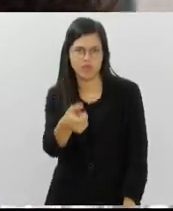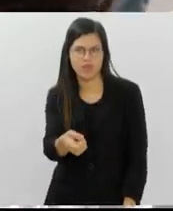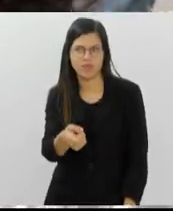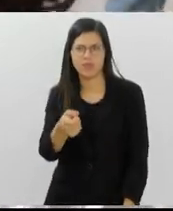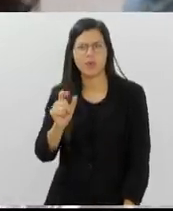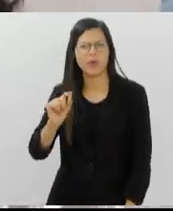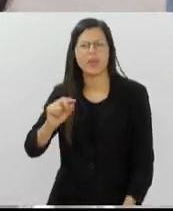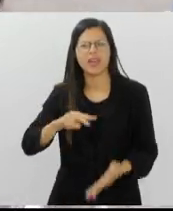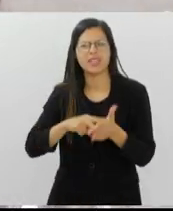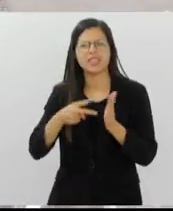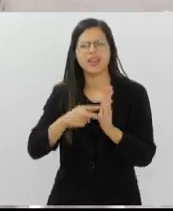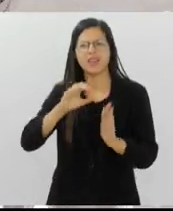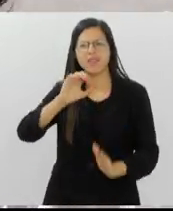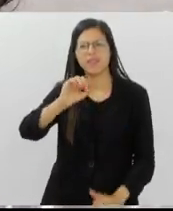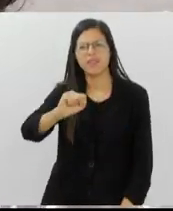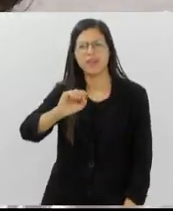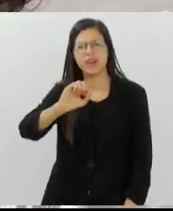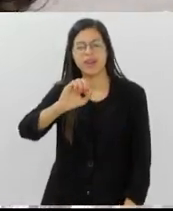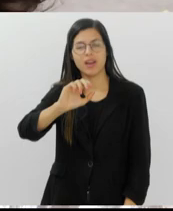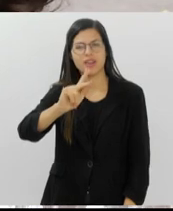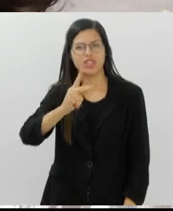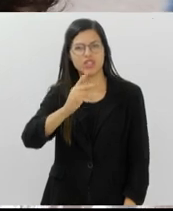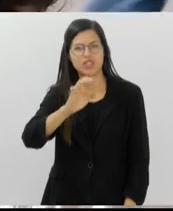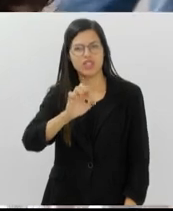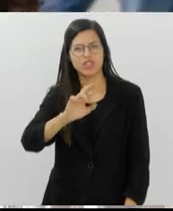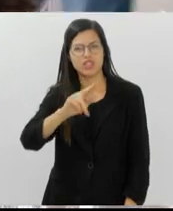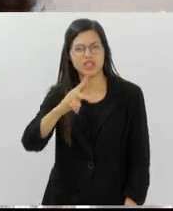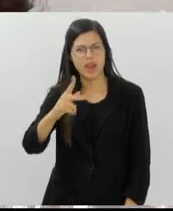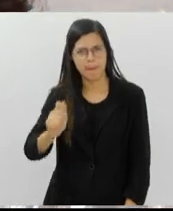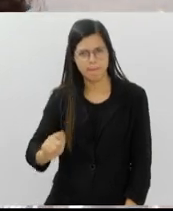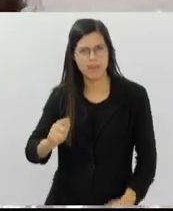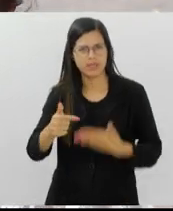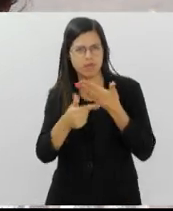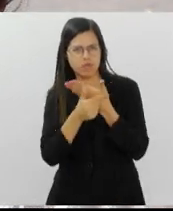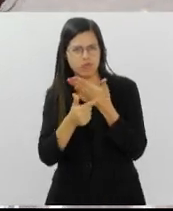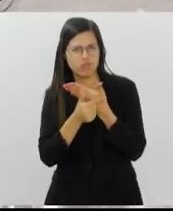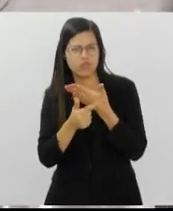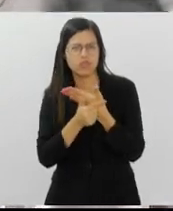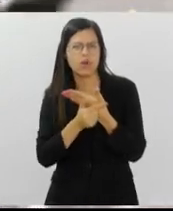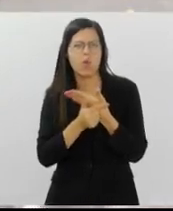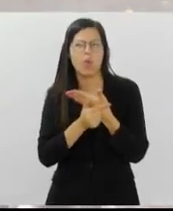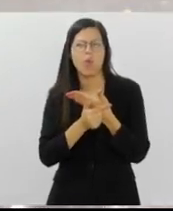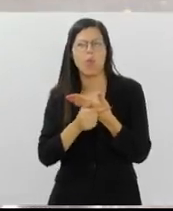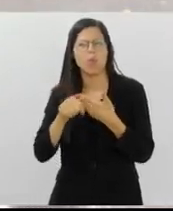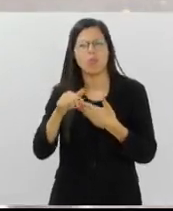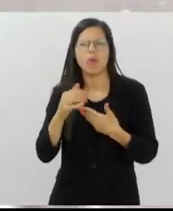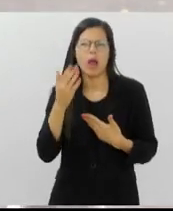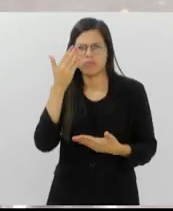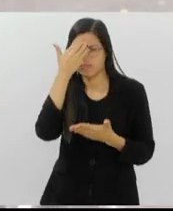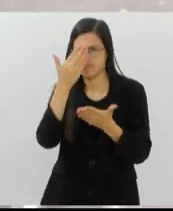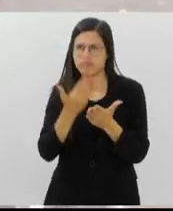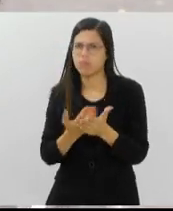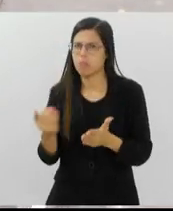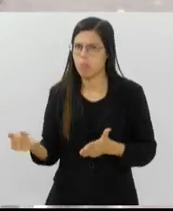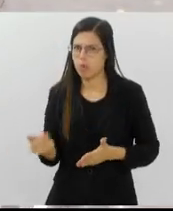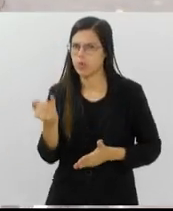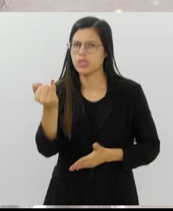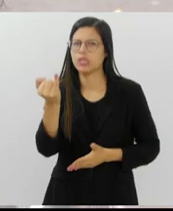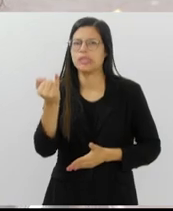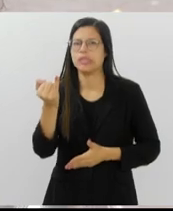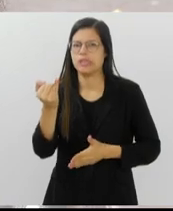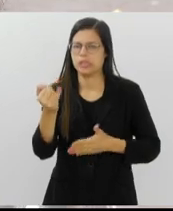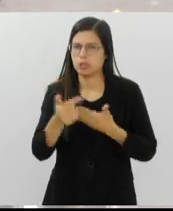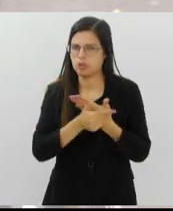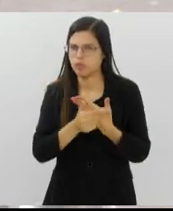do G20, o que significa esse cargo, essa importante, acredito que seja uma importante missão, né, comandar uma organização